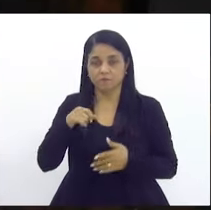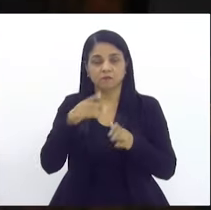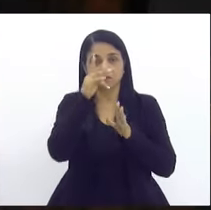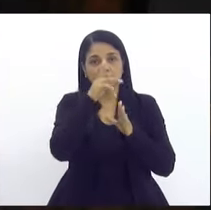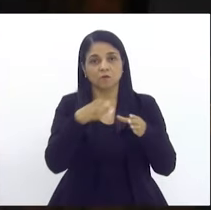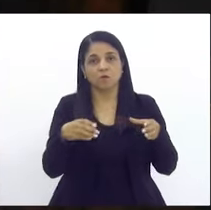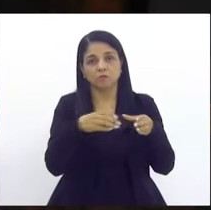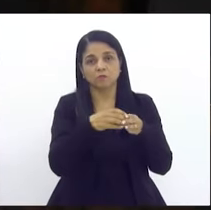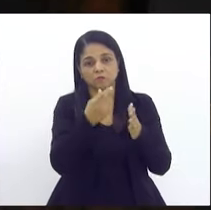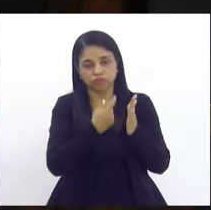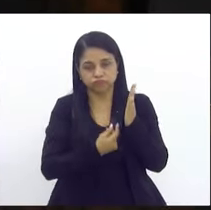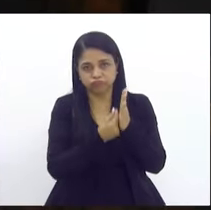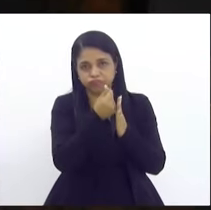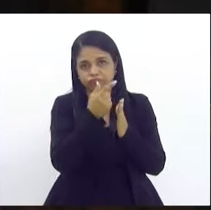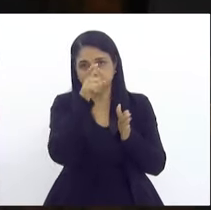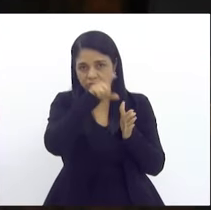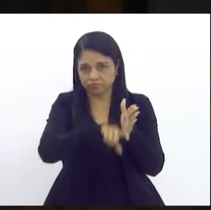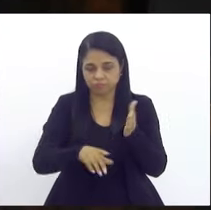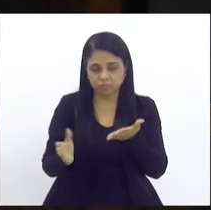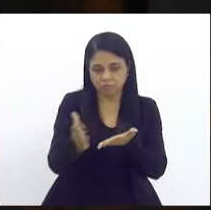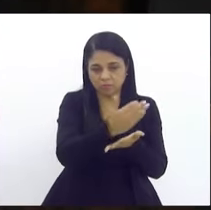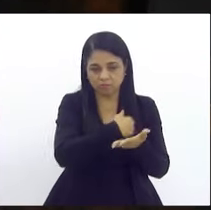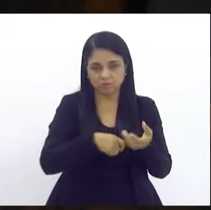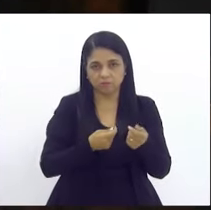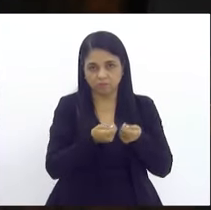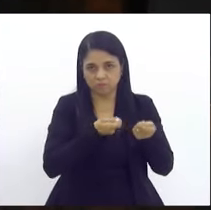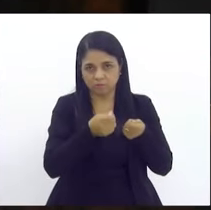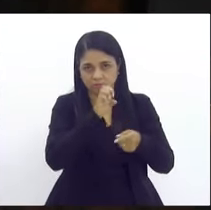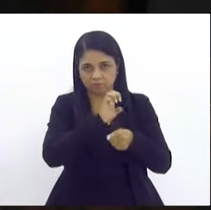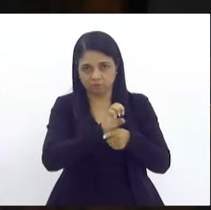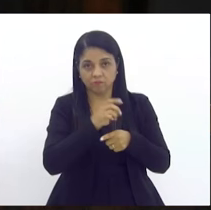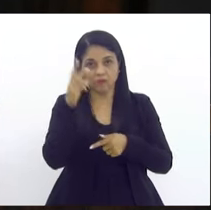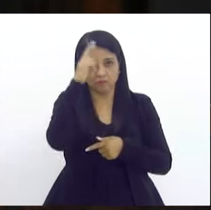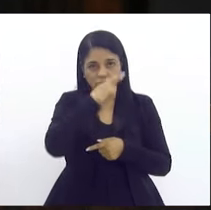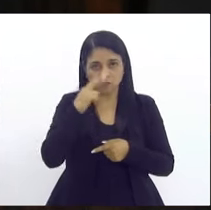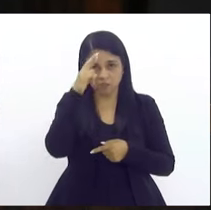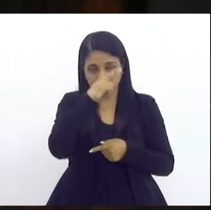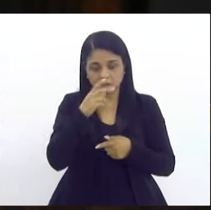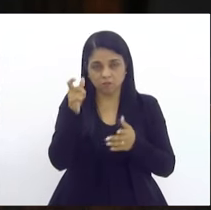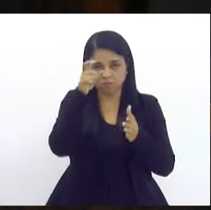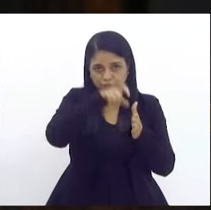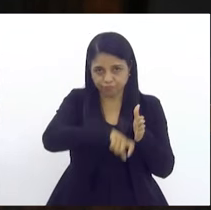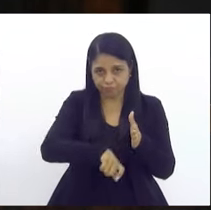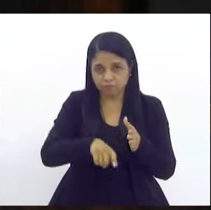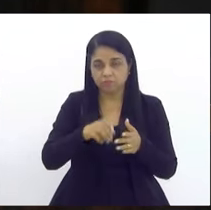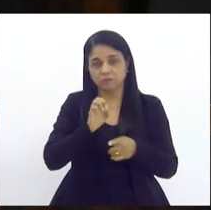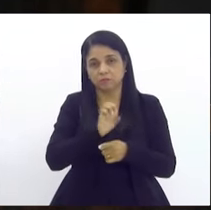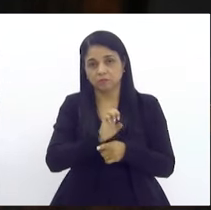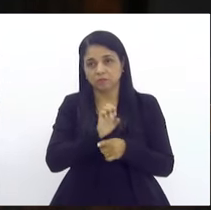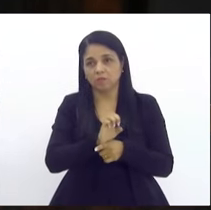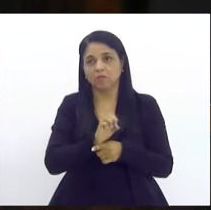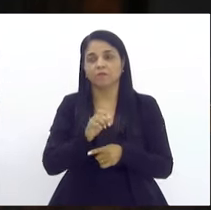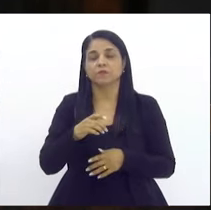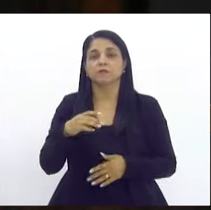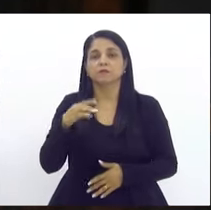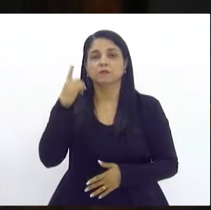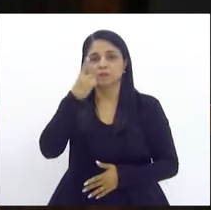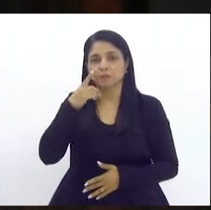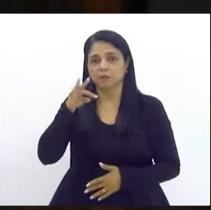de Tributação, Controle da Arrecadação Estadual e Fiscalização dos Tributos Estaduais, deputado Tandy